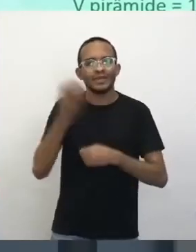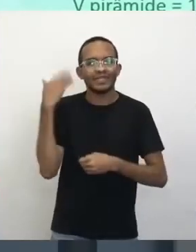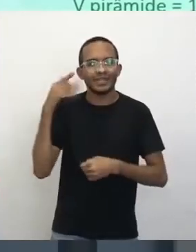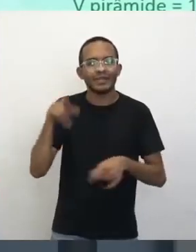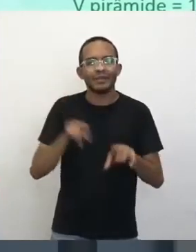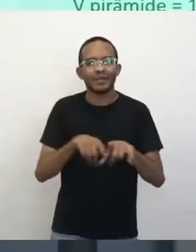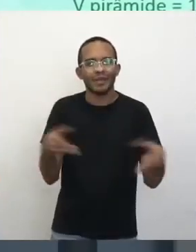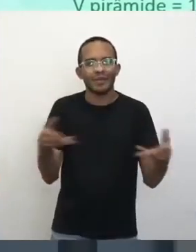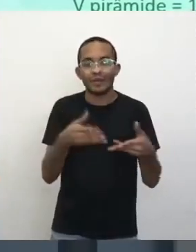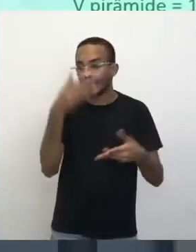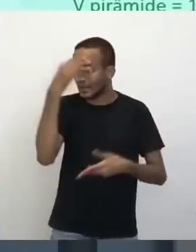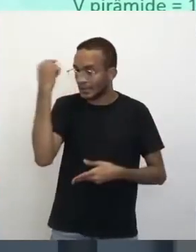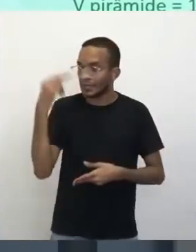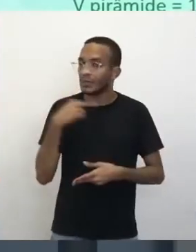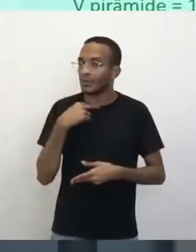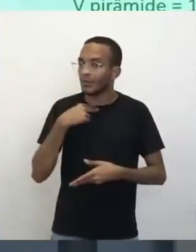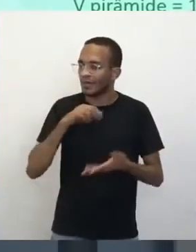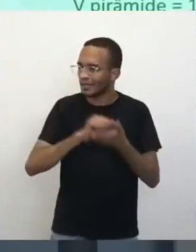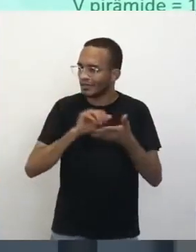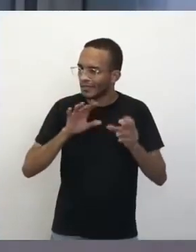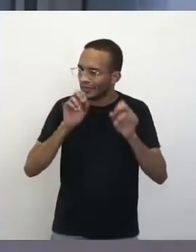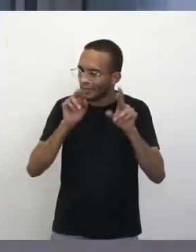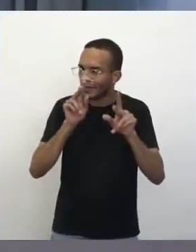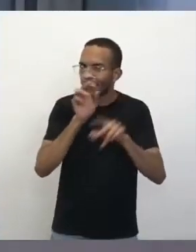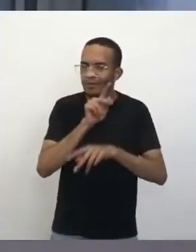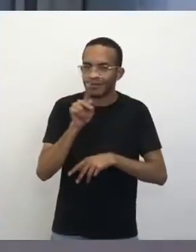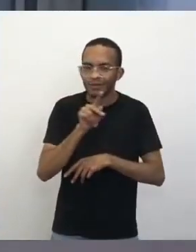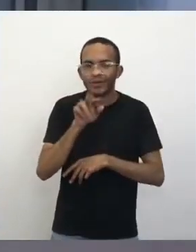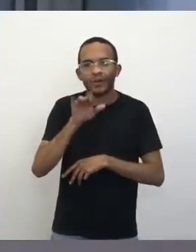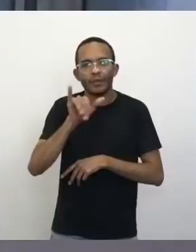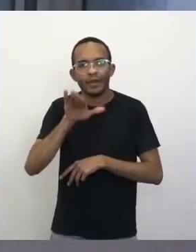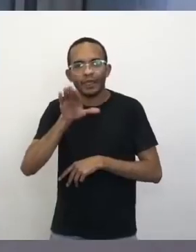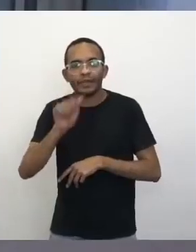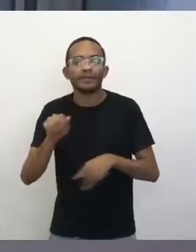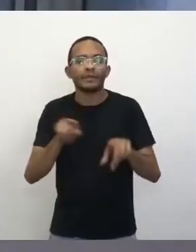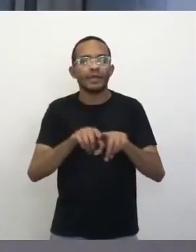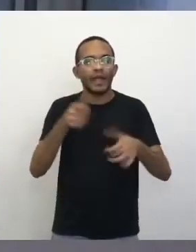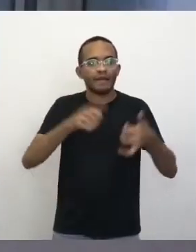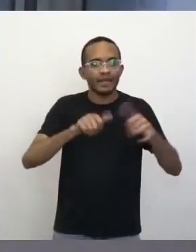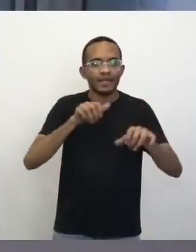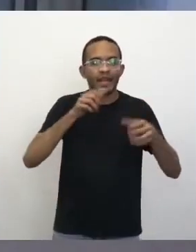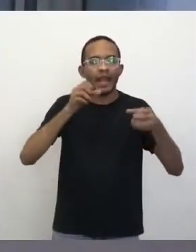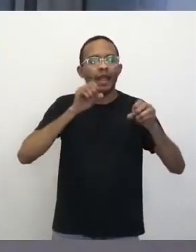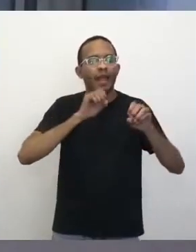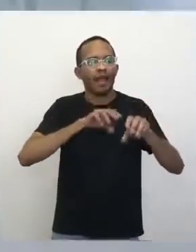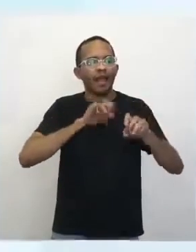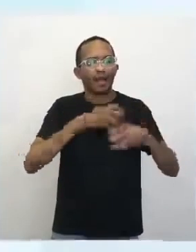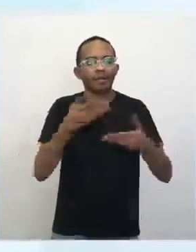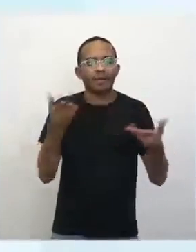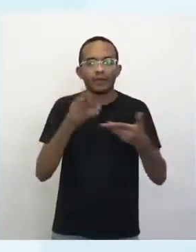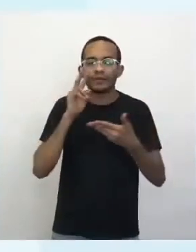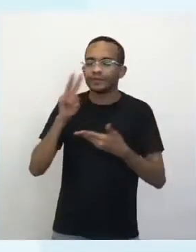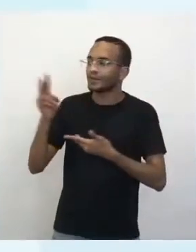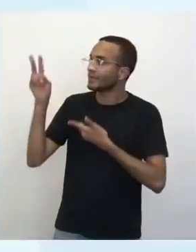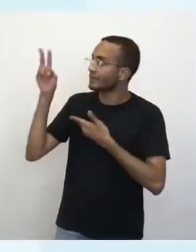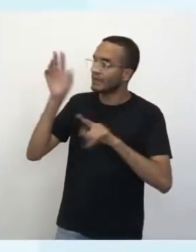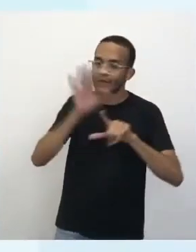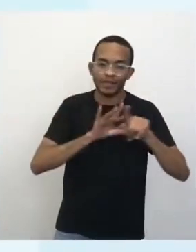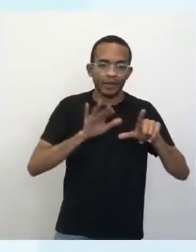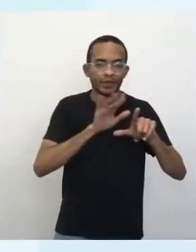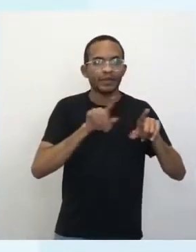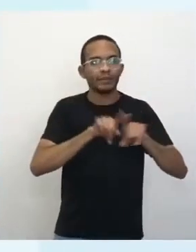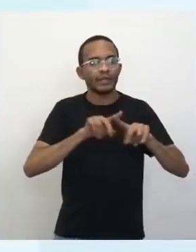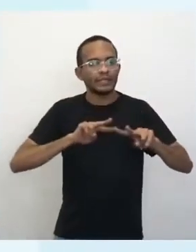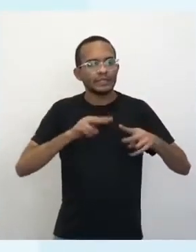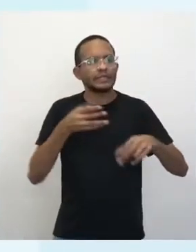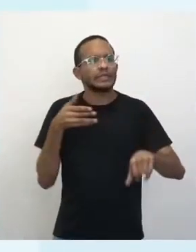ano. E não esqueça de fazer a tarefa. Certo, professora Roberta? Certo. E também não esqueça de avaliar a nossa aula. Então, vai aparecer para vocês aí o QR Code e o link.